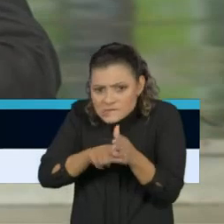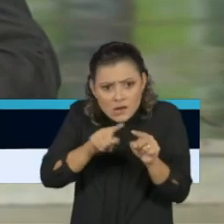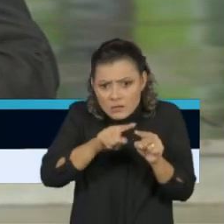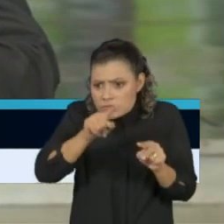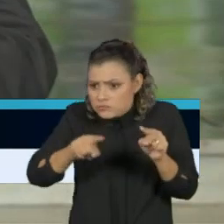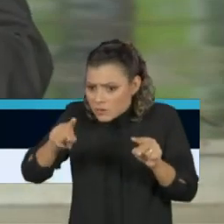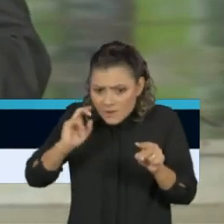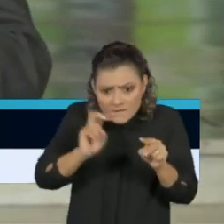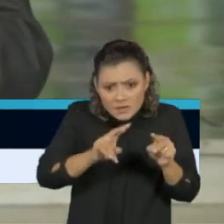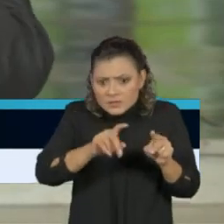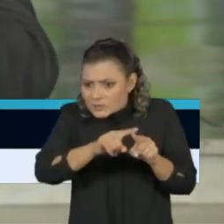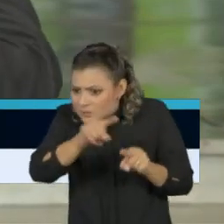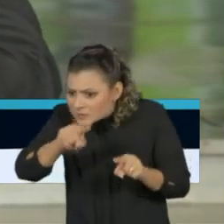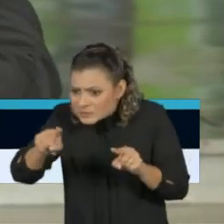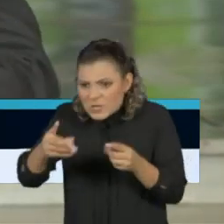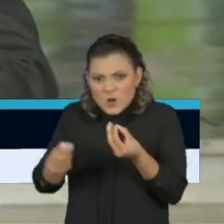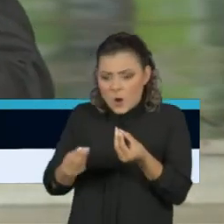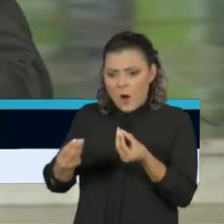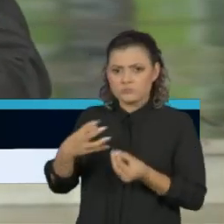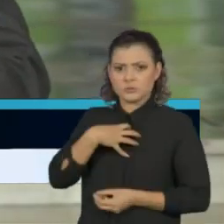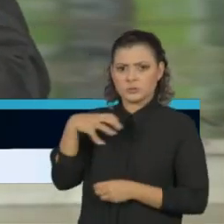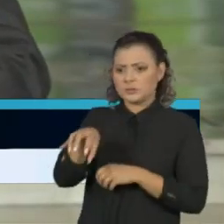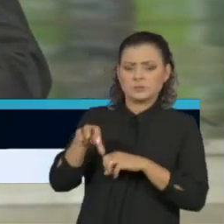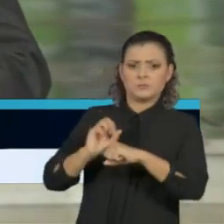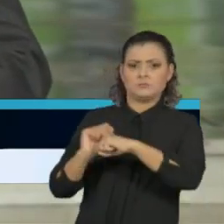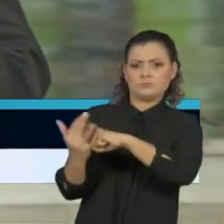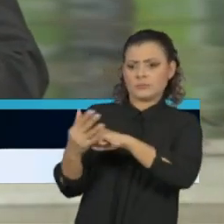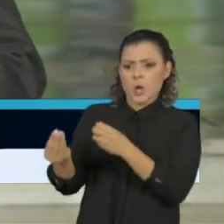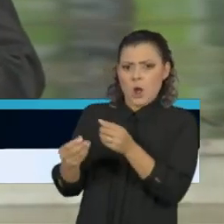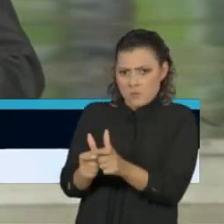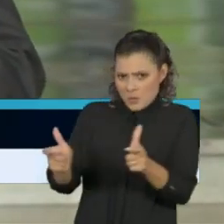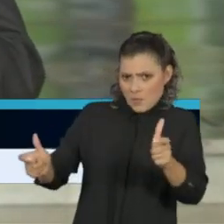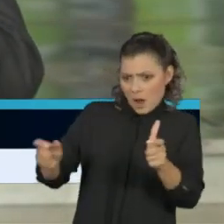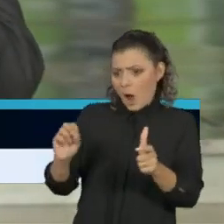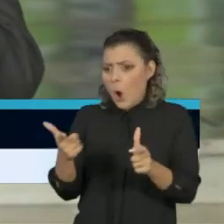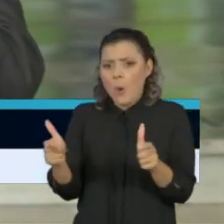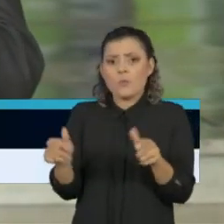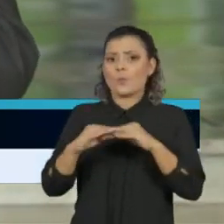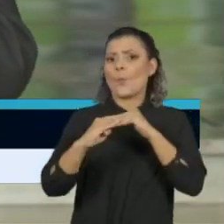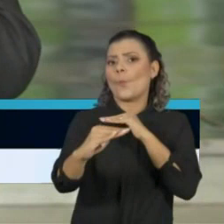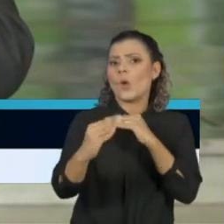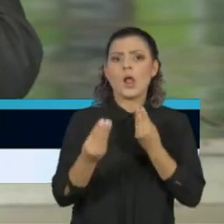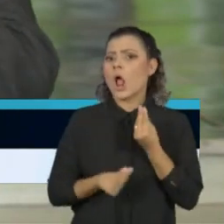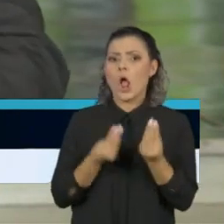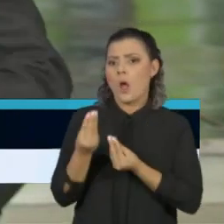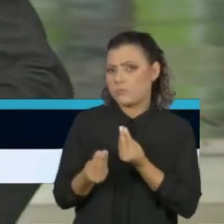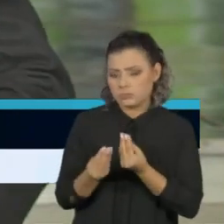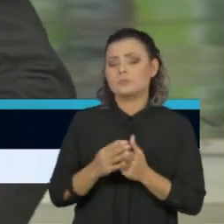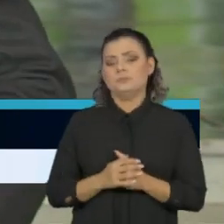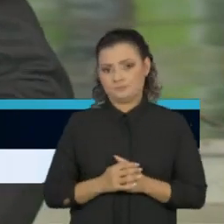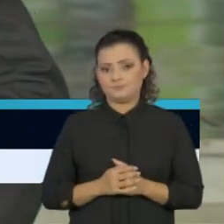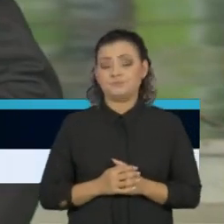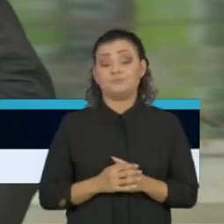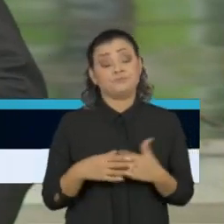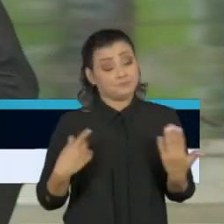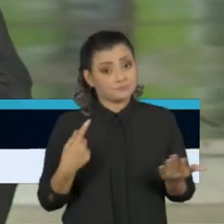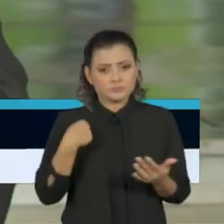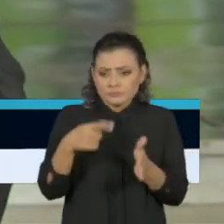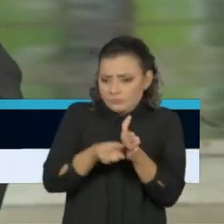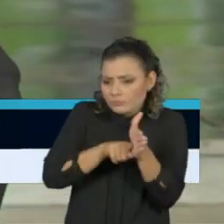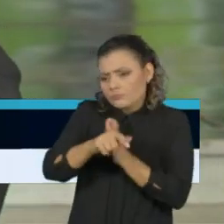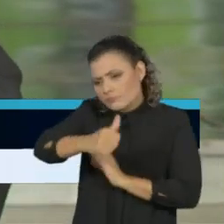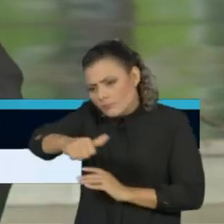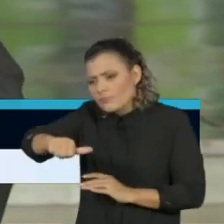o conhecimento deste comportamento do vírus no que diz respeito à incidência e como ele faz.